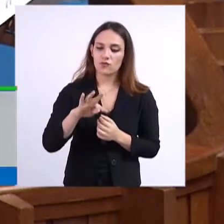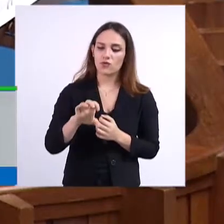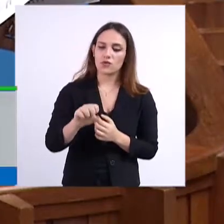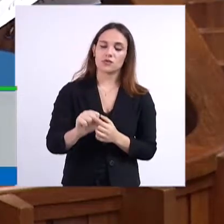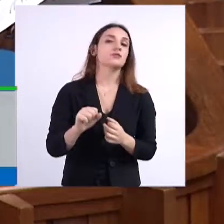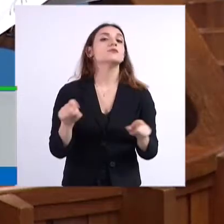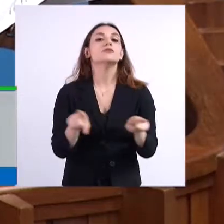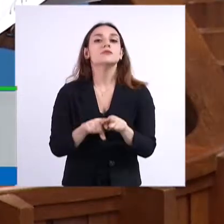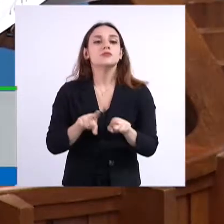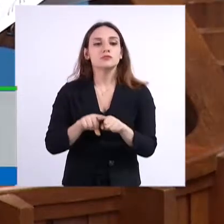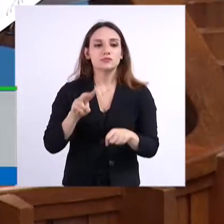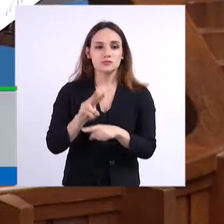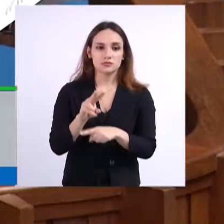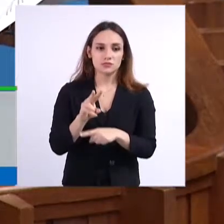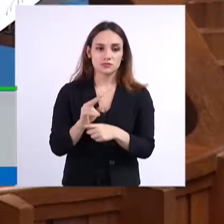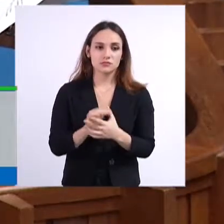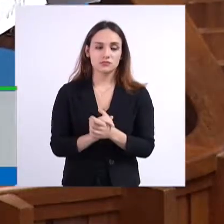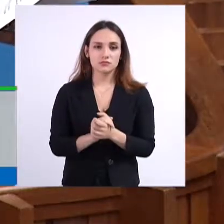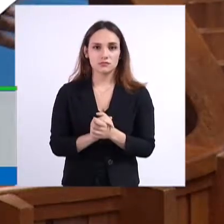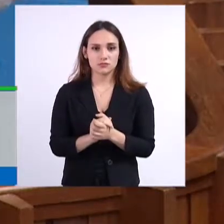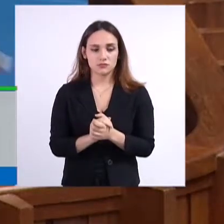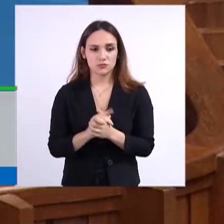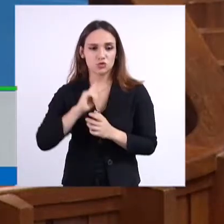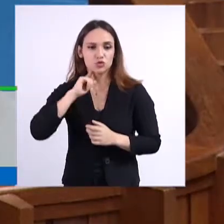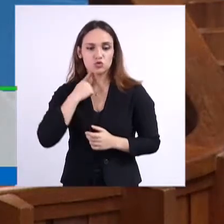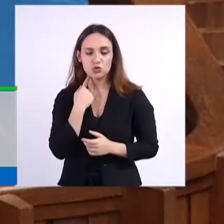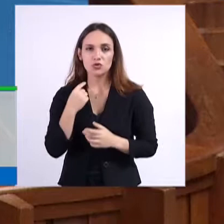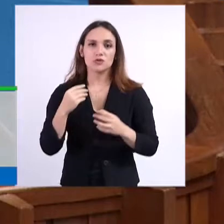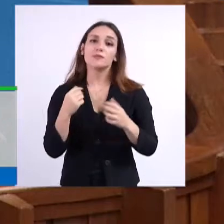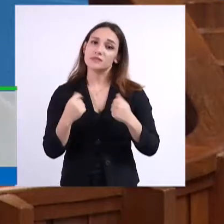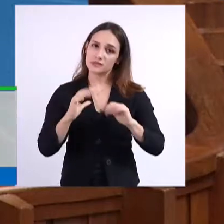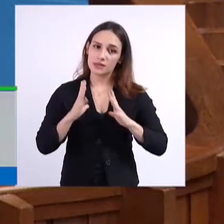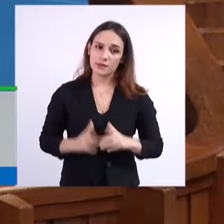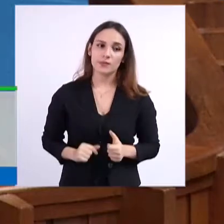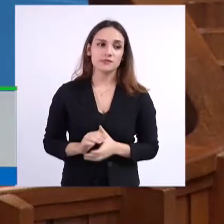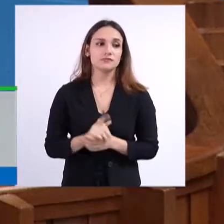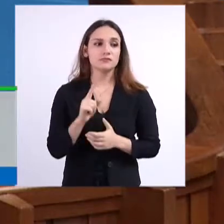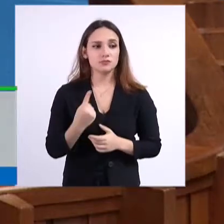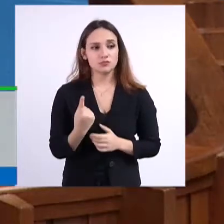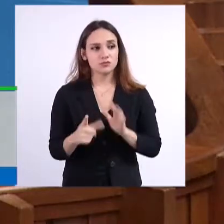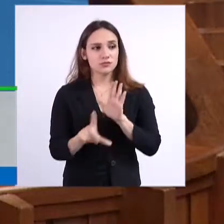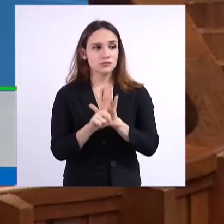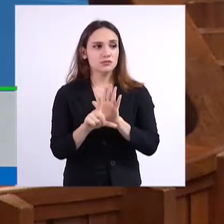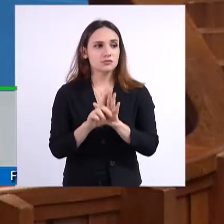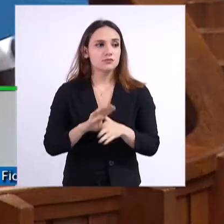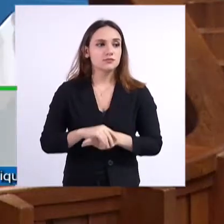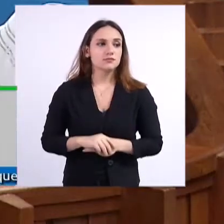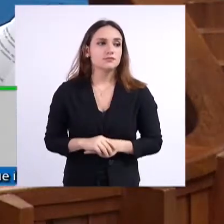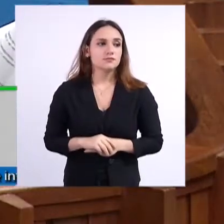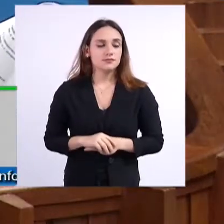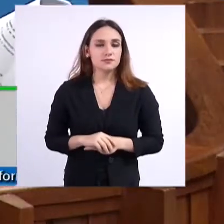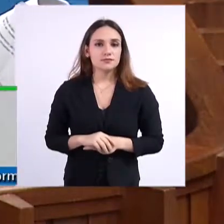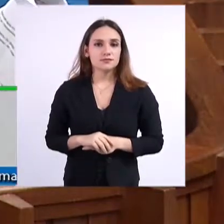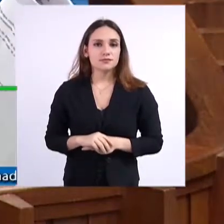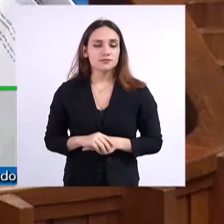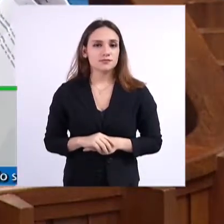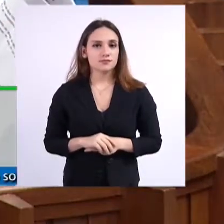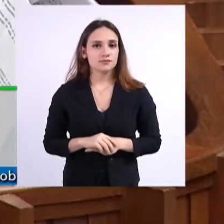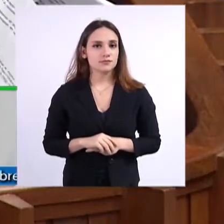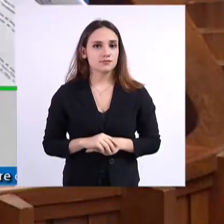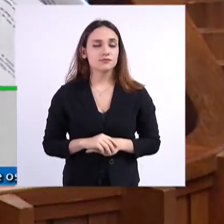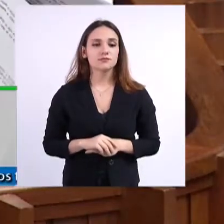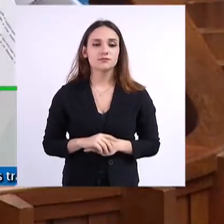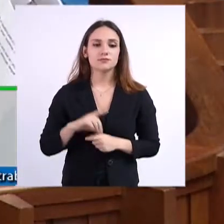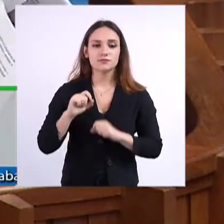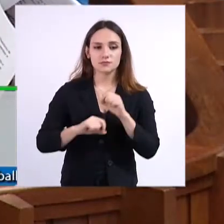que se encontram poluídas ou contaminadas. Uma lei, na ótica de algumas pessoas, uma